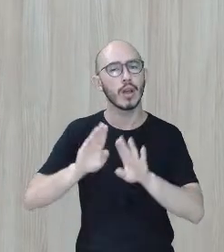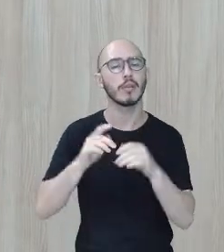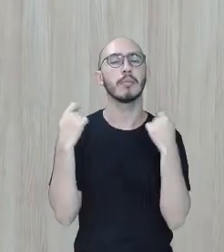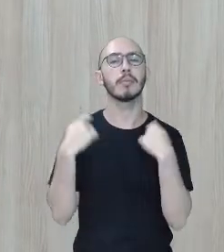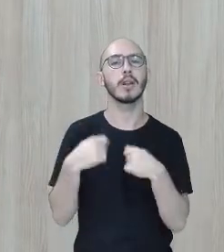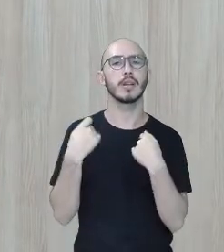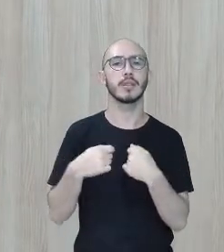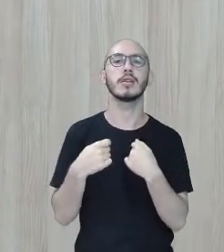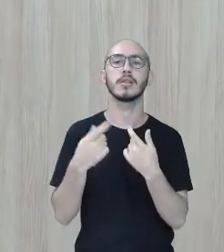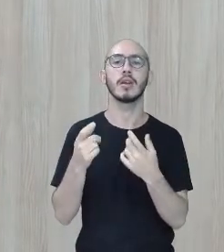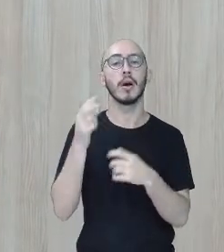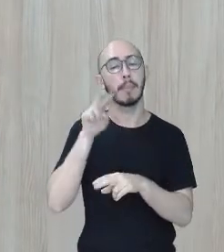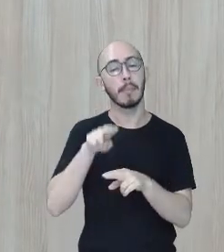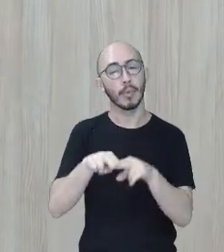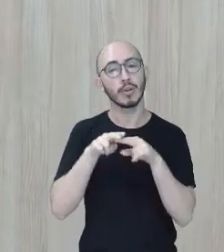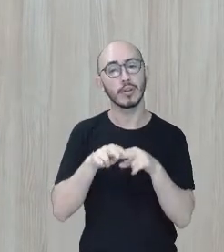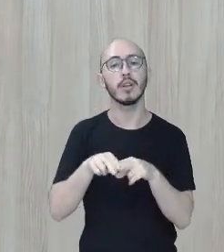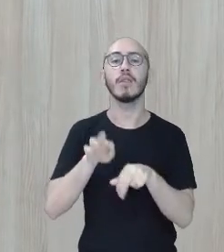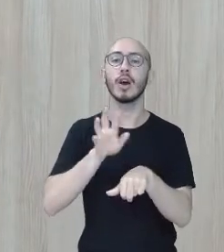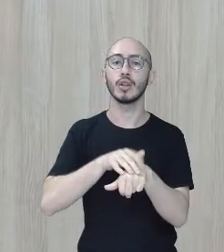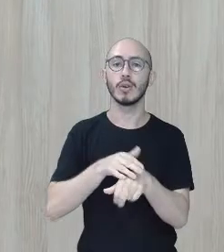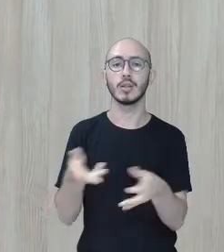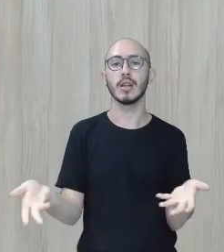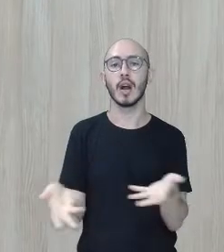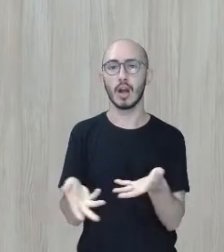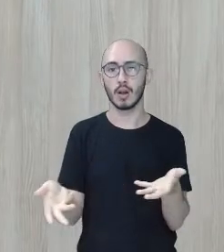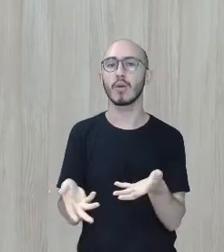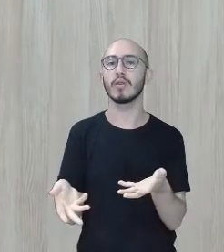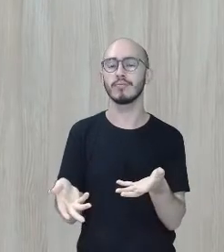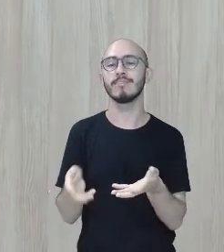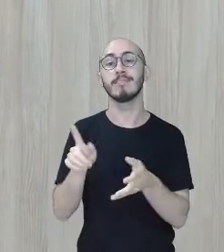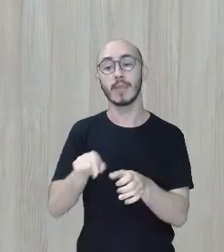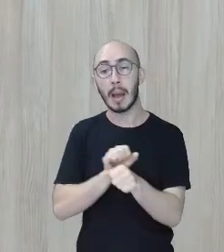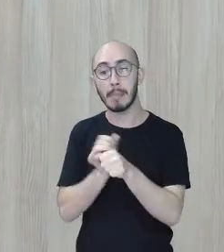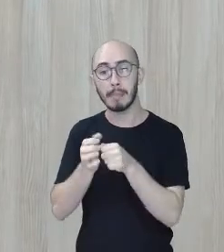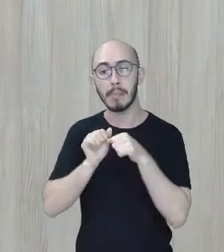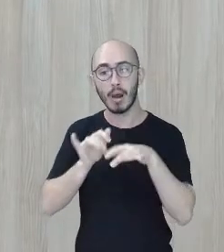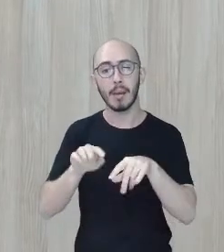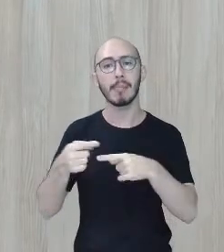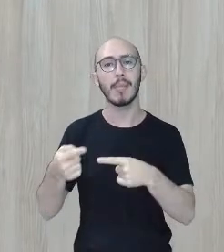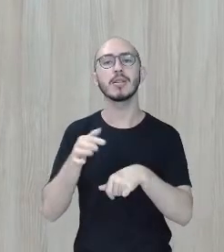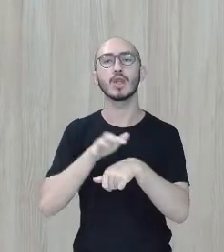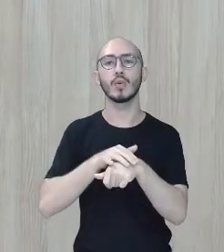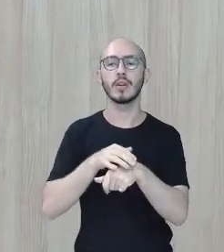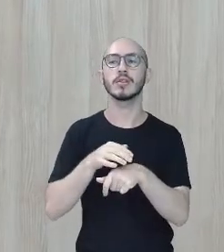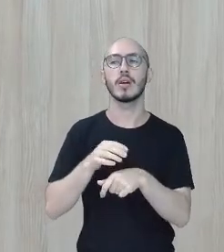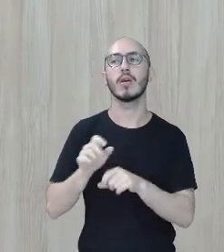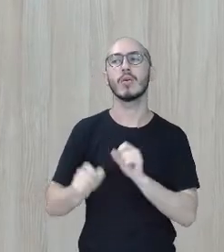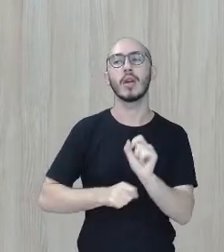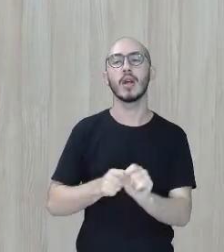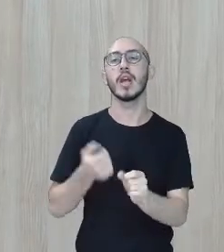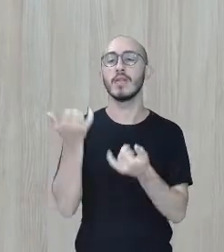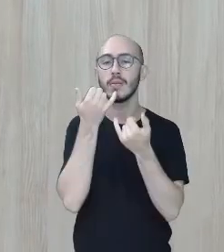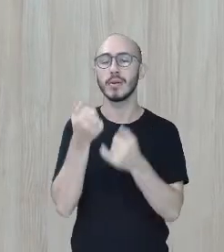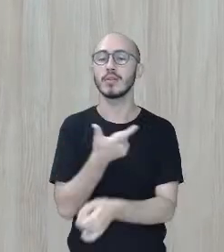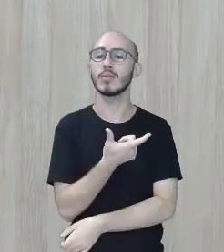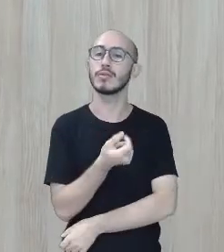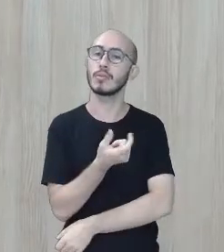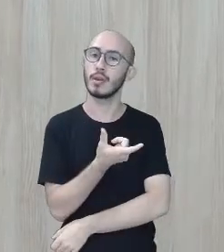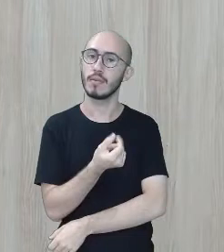porque a doença, mesmo com essa pandemia, ela ainda continua, com dados de 2020, ela ainda